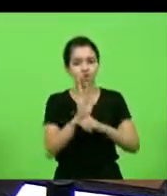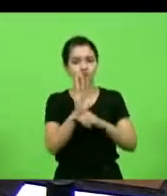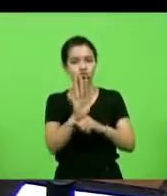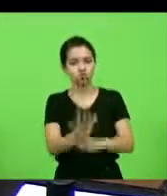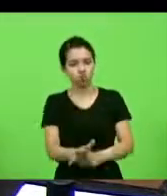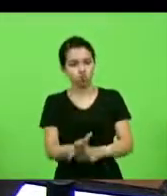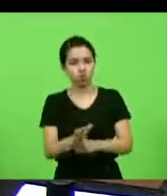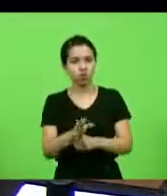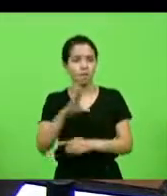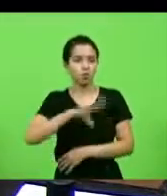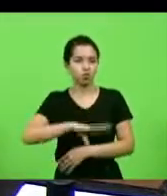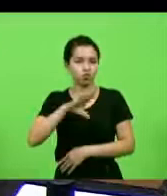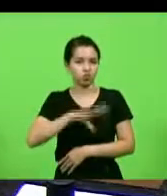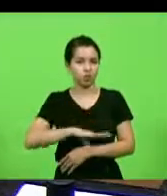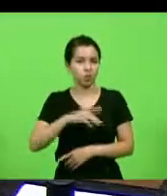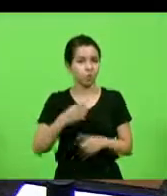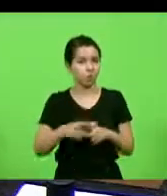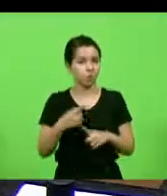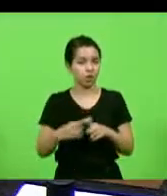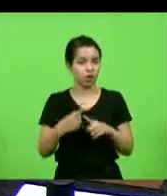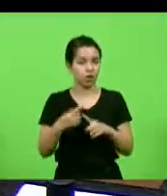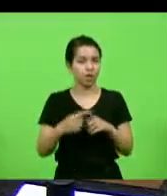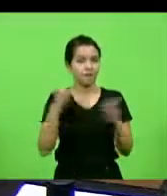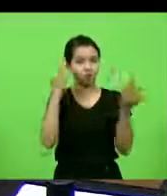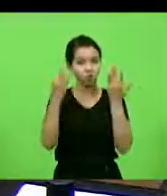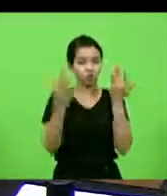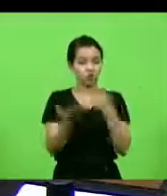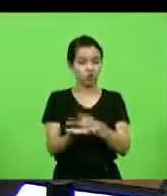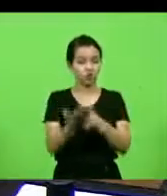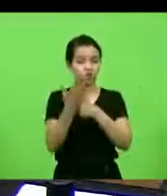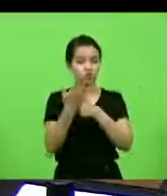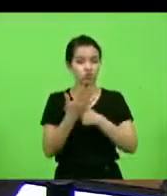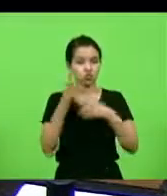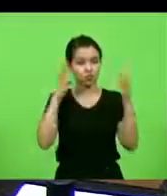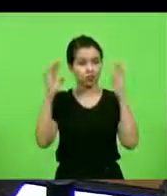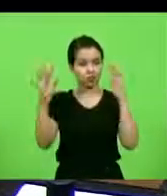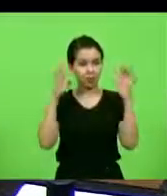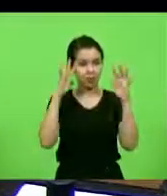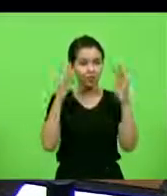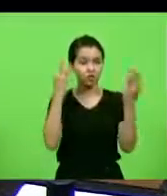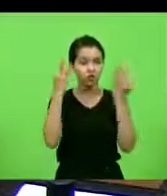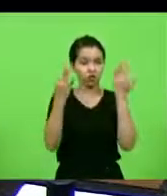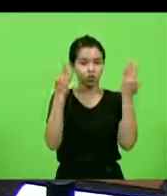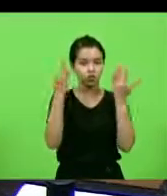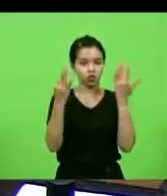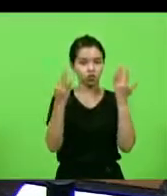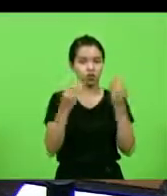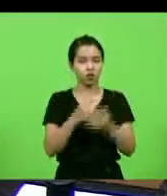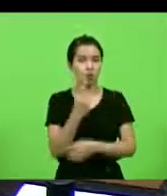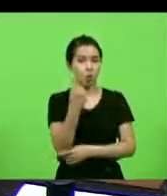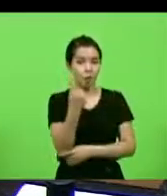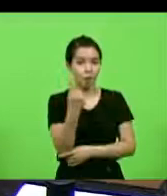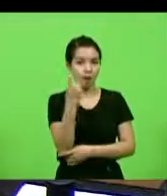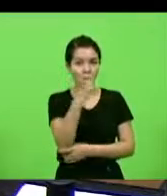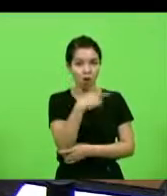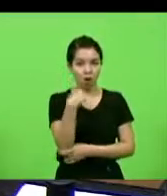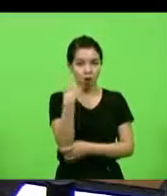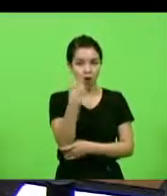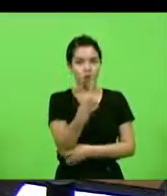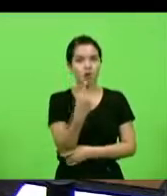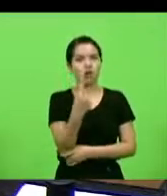porque a filosofia faz a gente pensar. Mas o que a gente tem de filosofia na escola? Uma hora aula